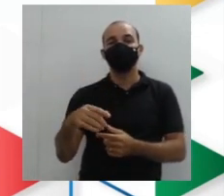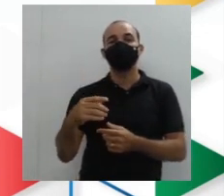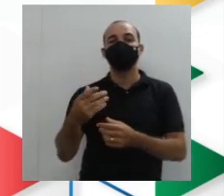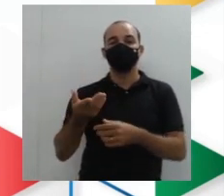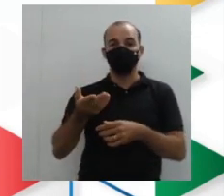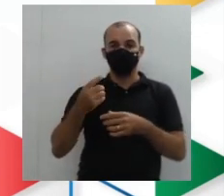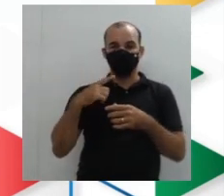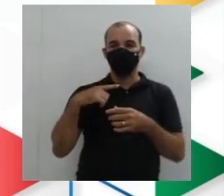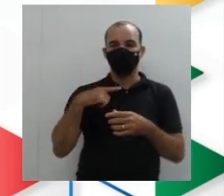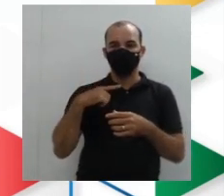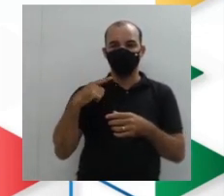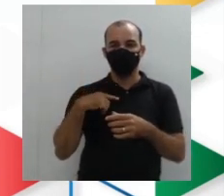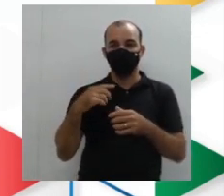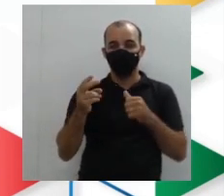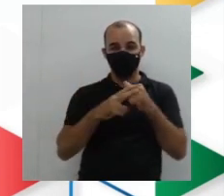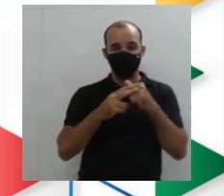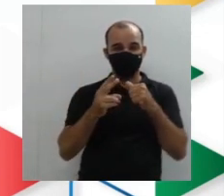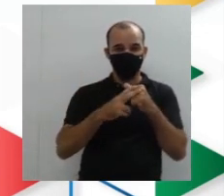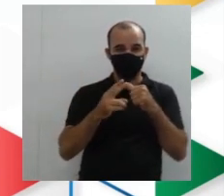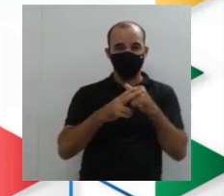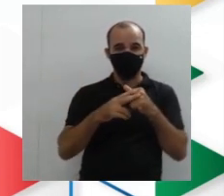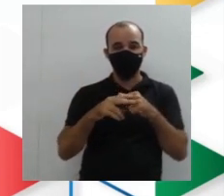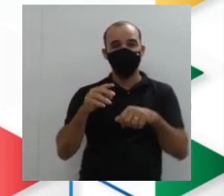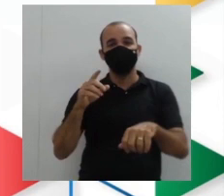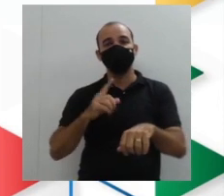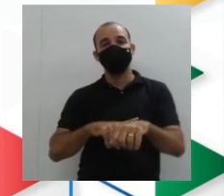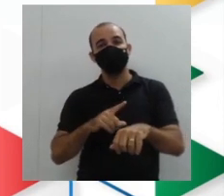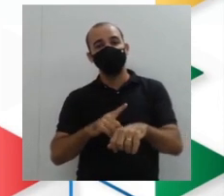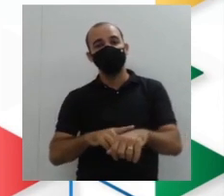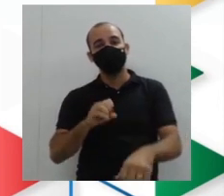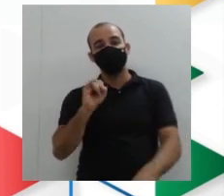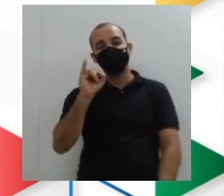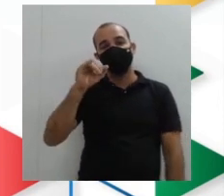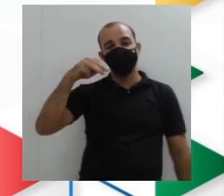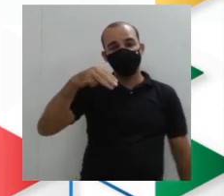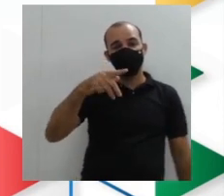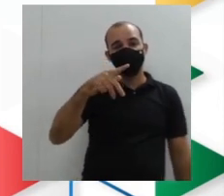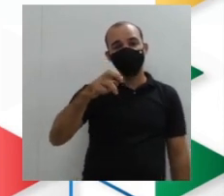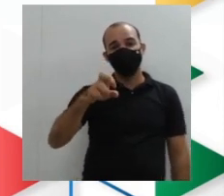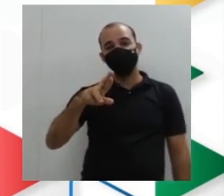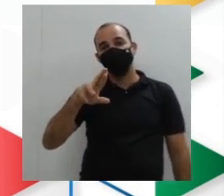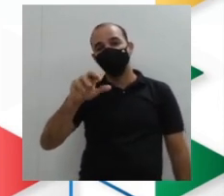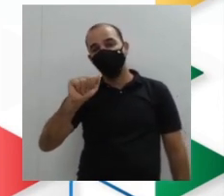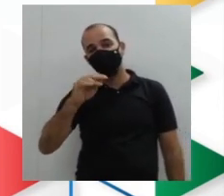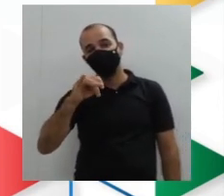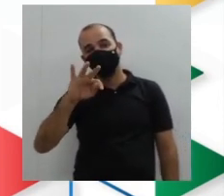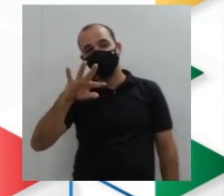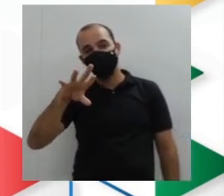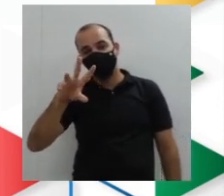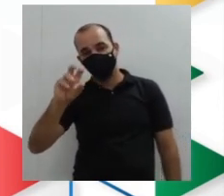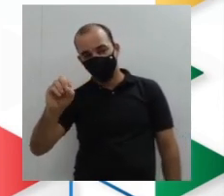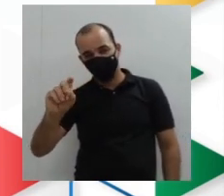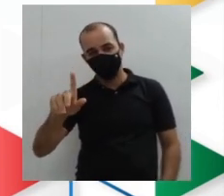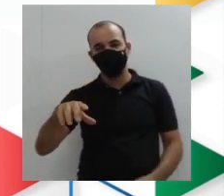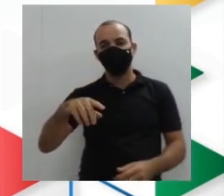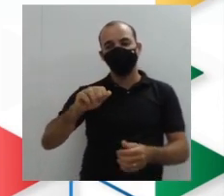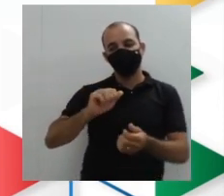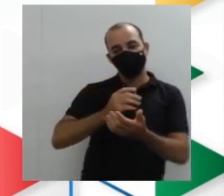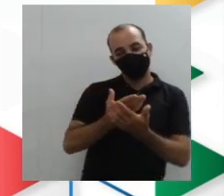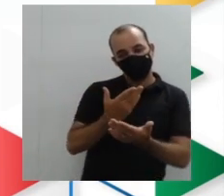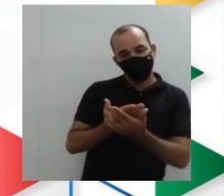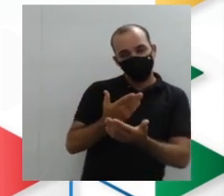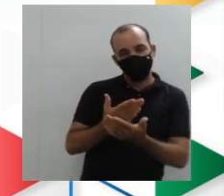quê? Com o verbo no imperativo. Beba, use, lave, empregue, estude. Então